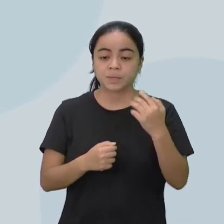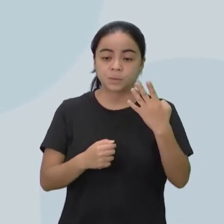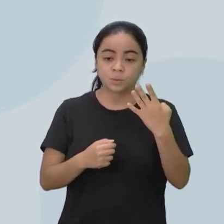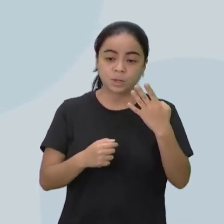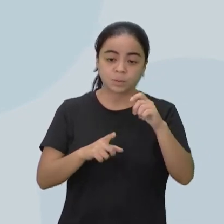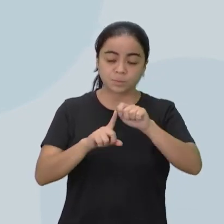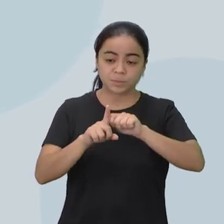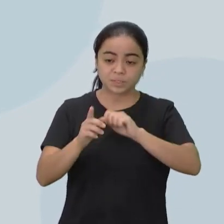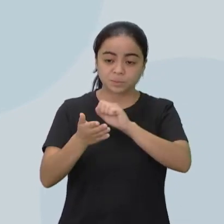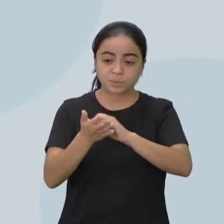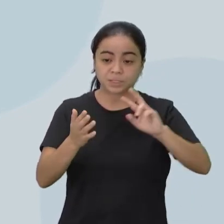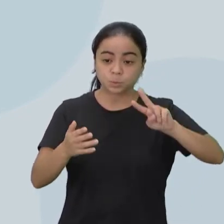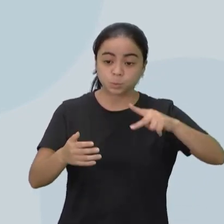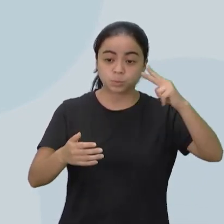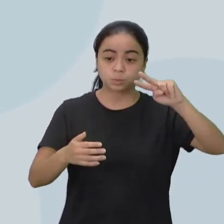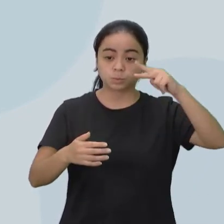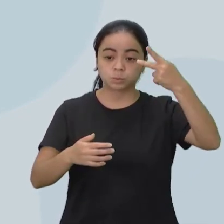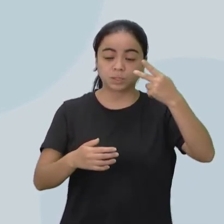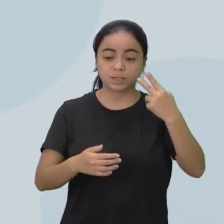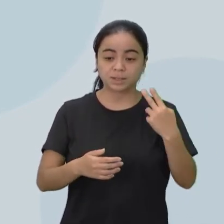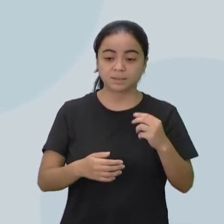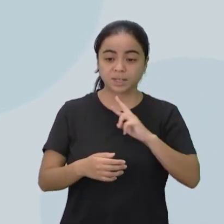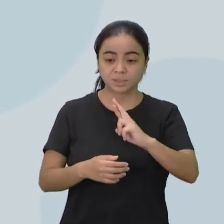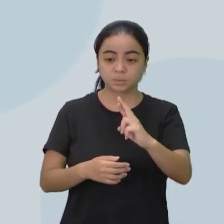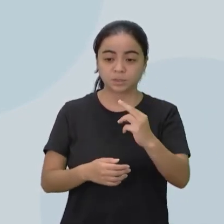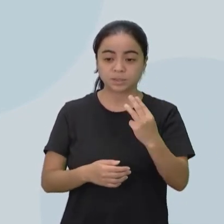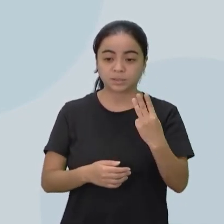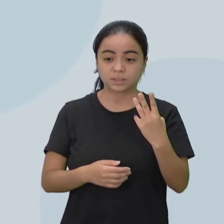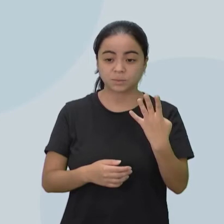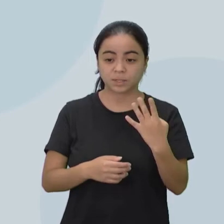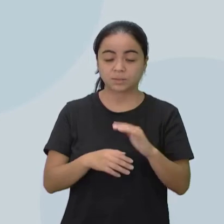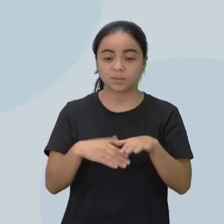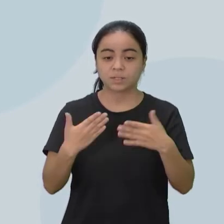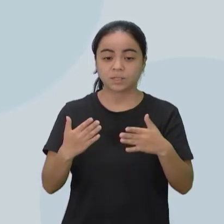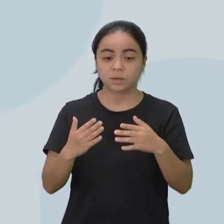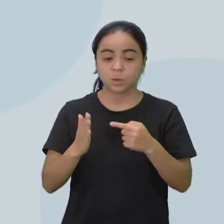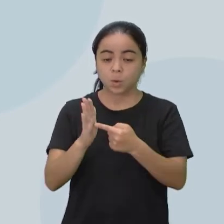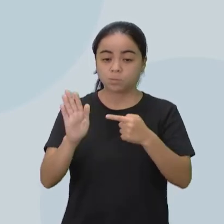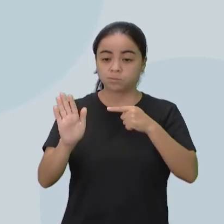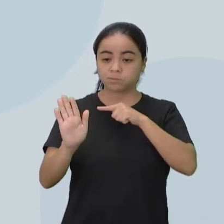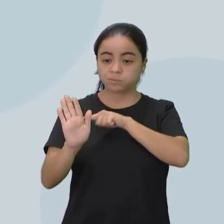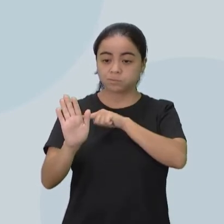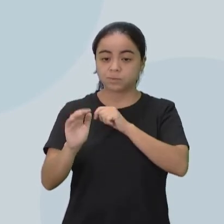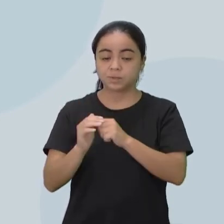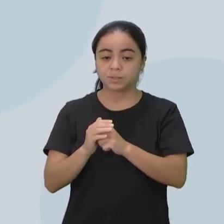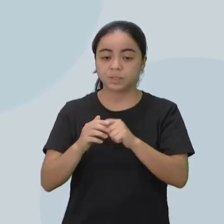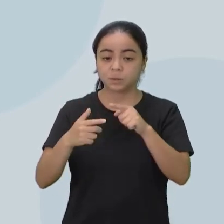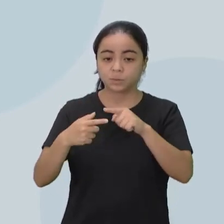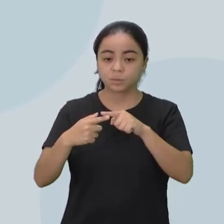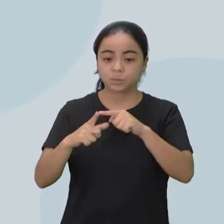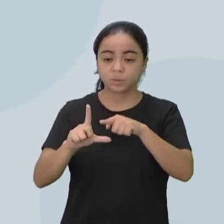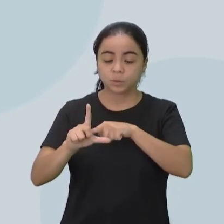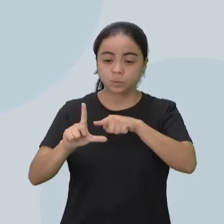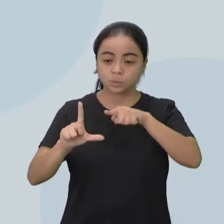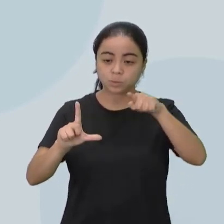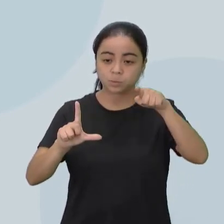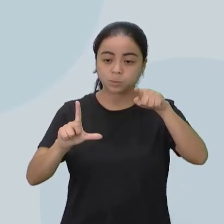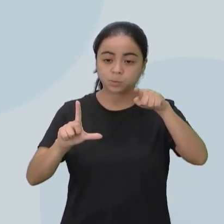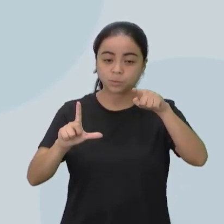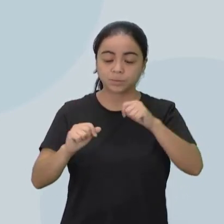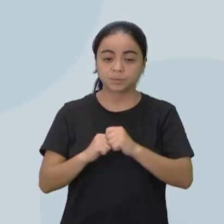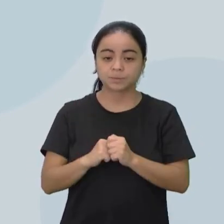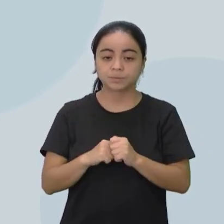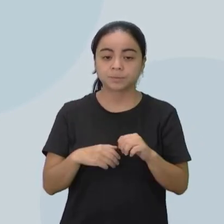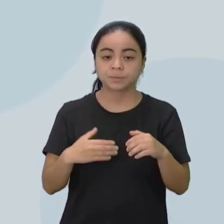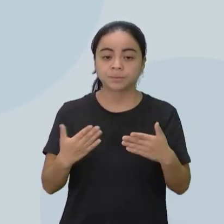e assim vai. Beleza? Vamos olhar para o outro lado do eixo, onde está tendo crescimento, tá certo? Então, a gente já